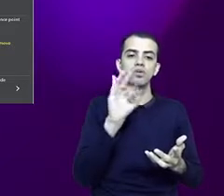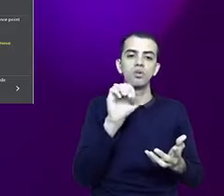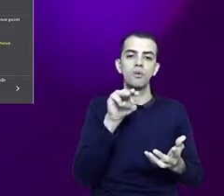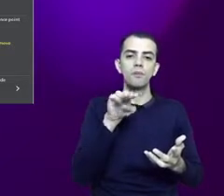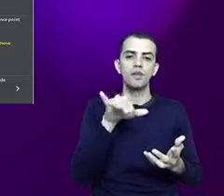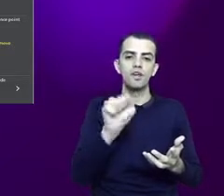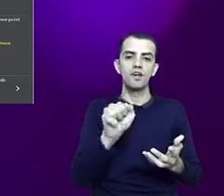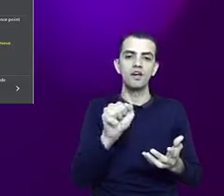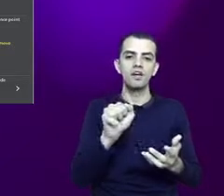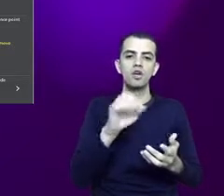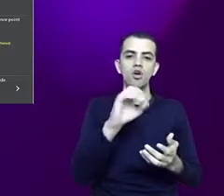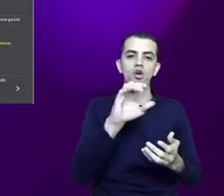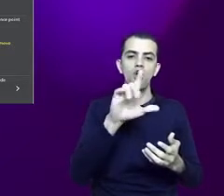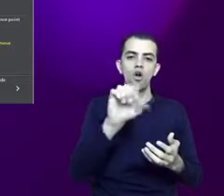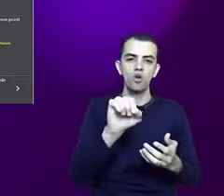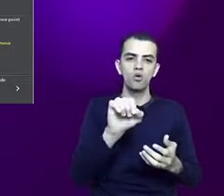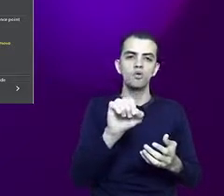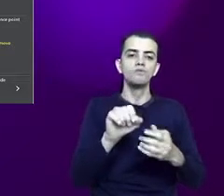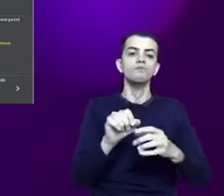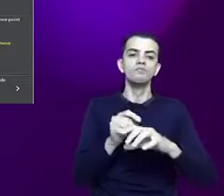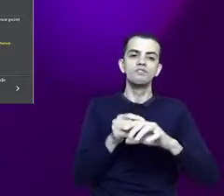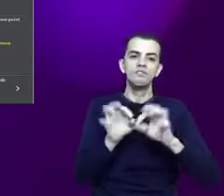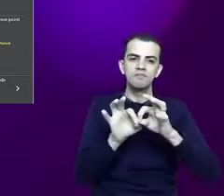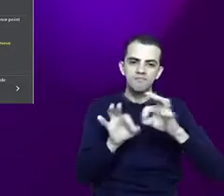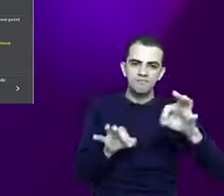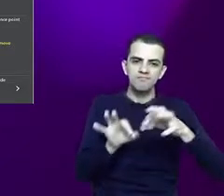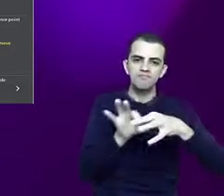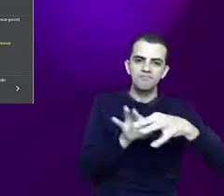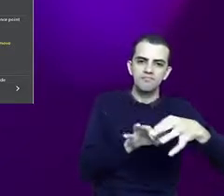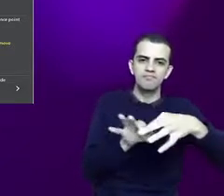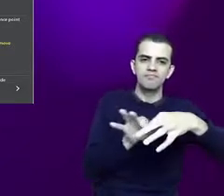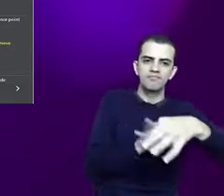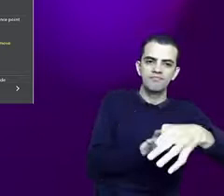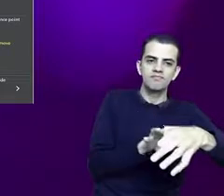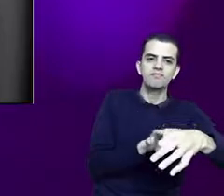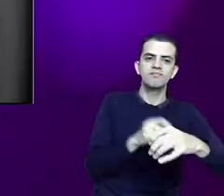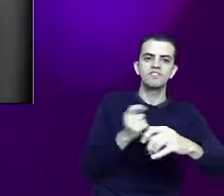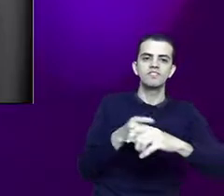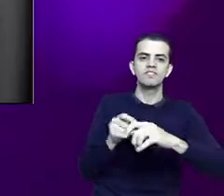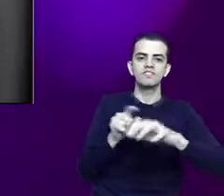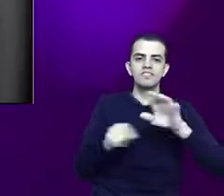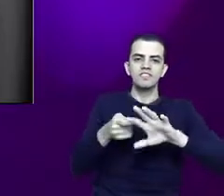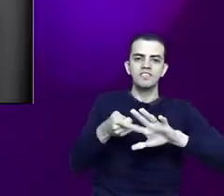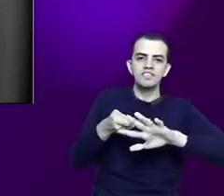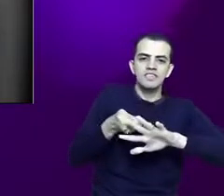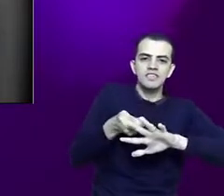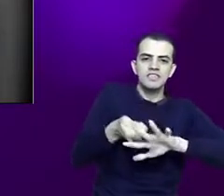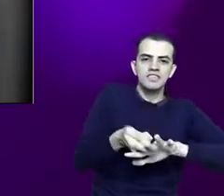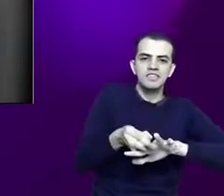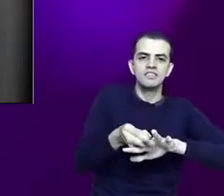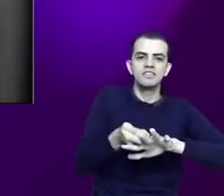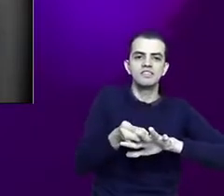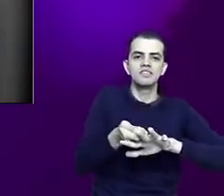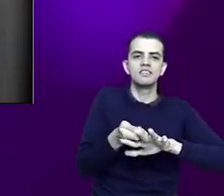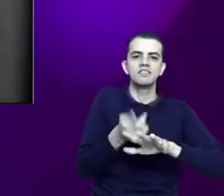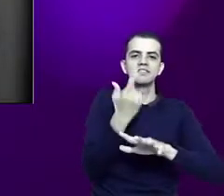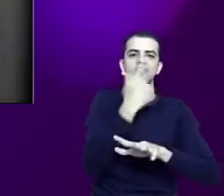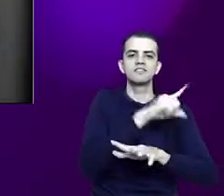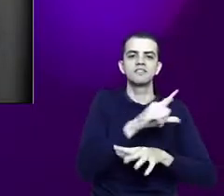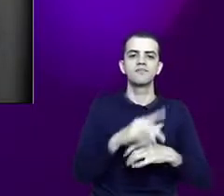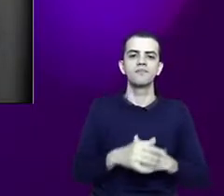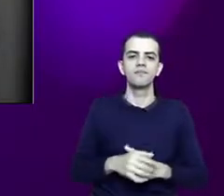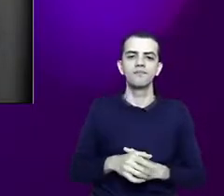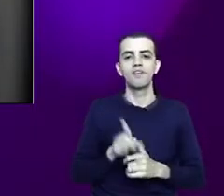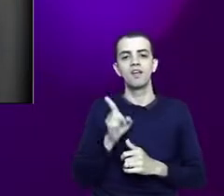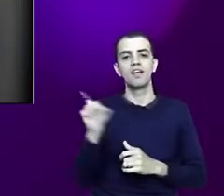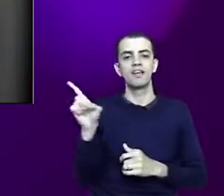vai colocando, vai medindo e vem com o cautério e faz a medida, né? Como aqui no caso,